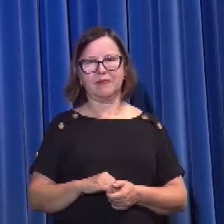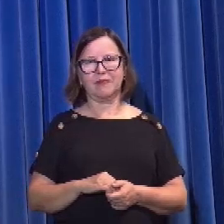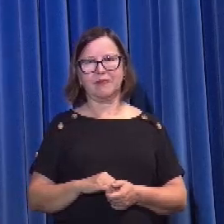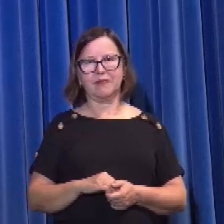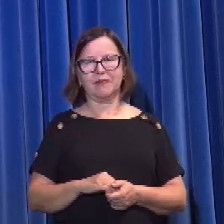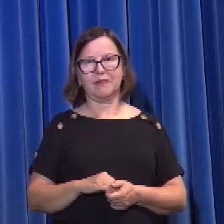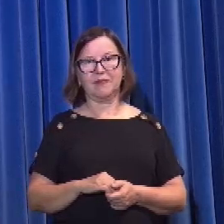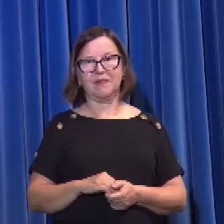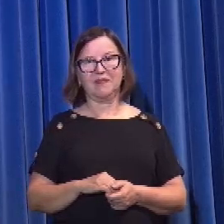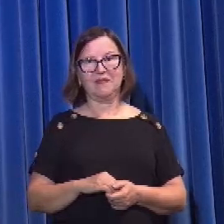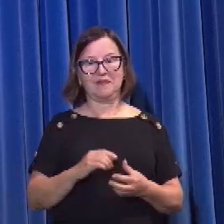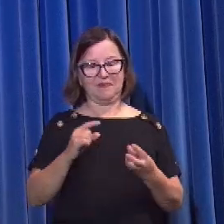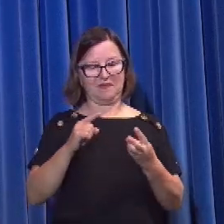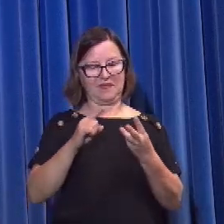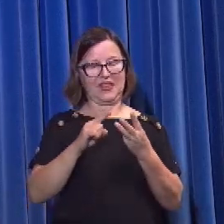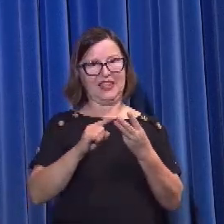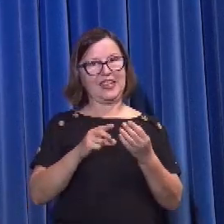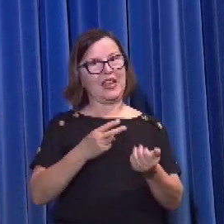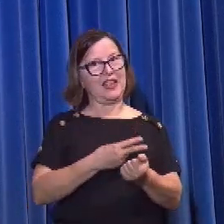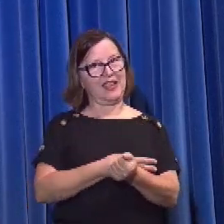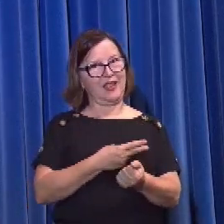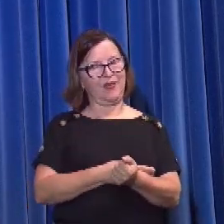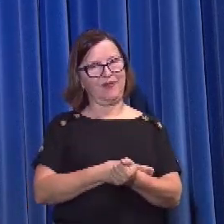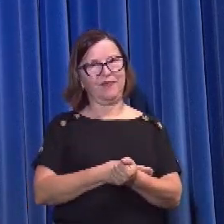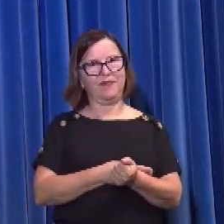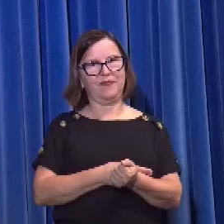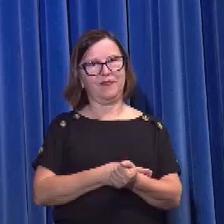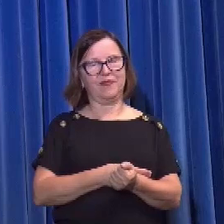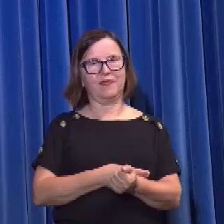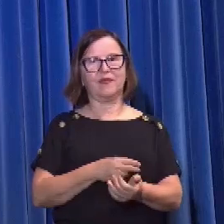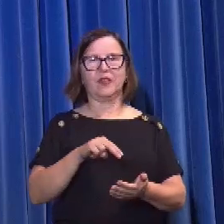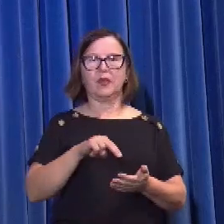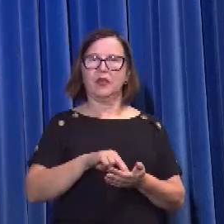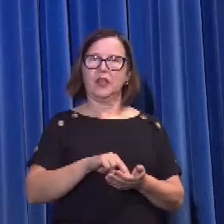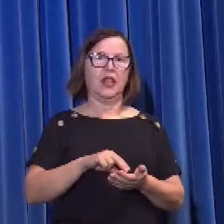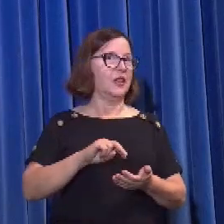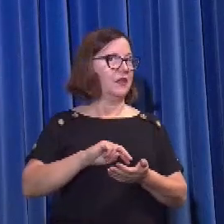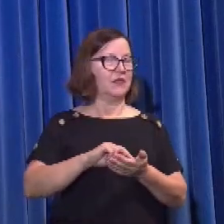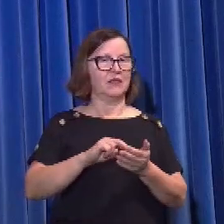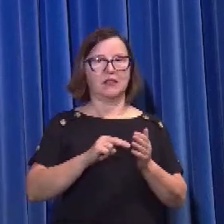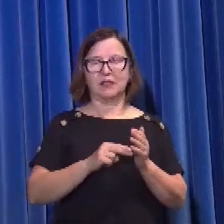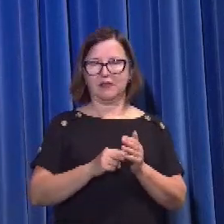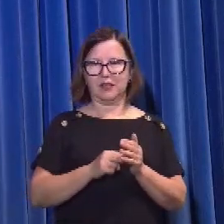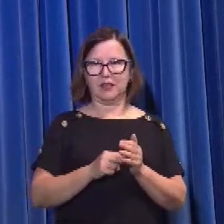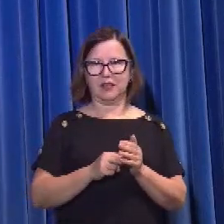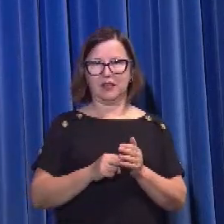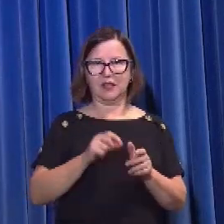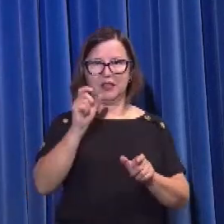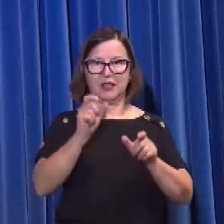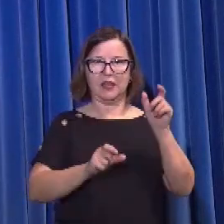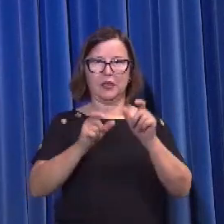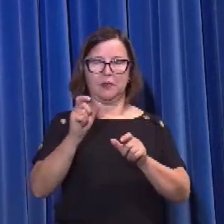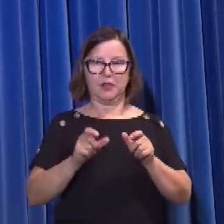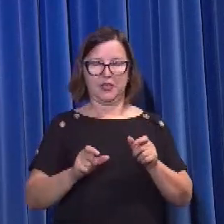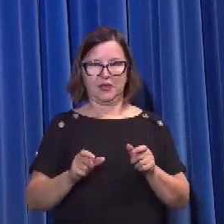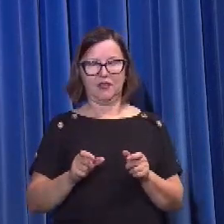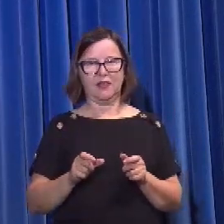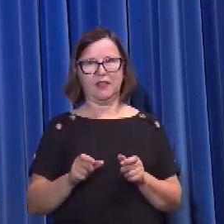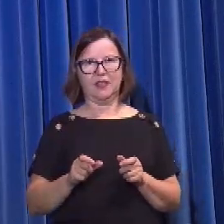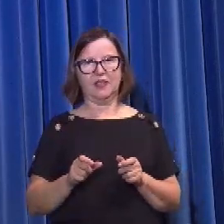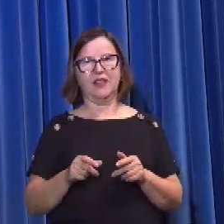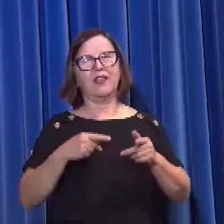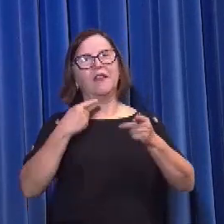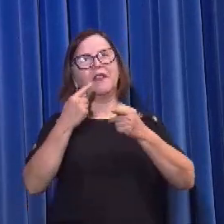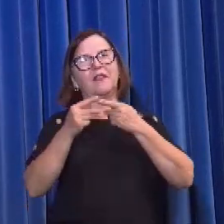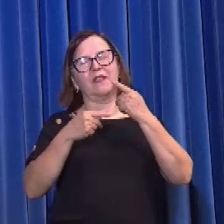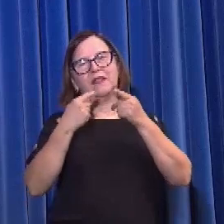E o terceiro equívoco que eu enumerei aqui: perseverança não significa que aqueles que meramente